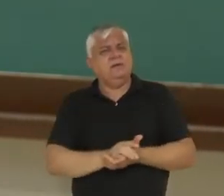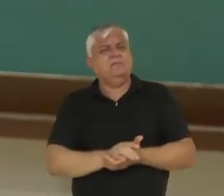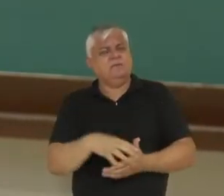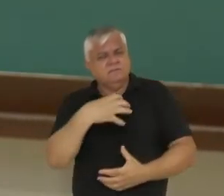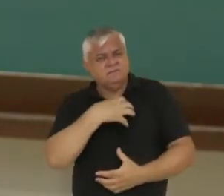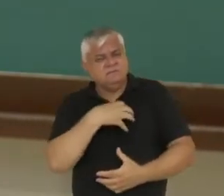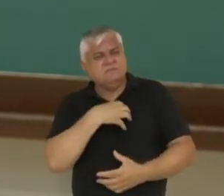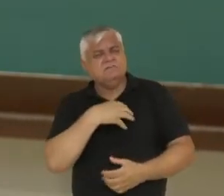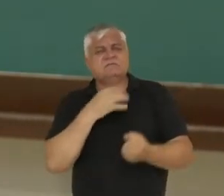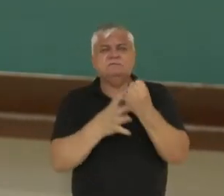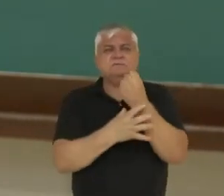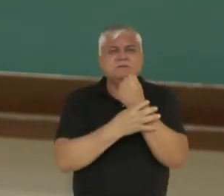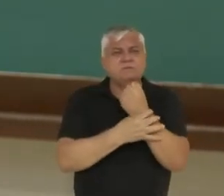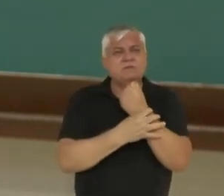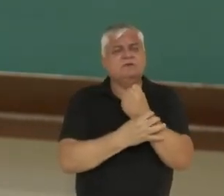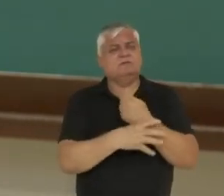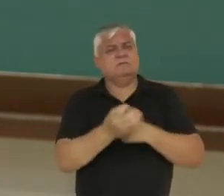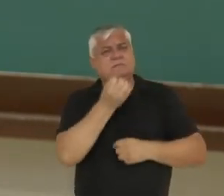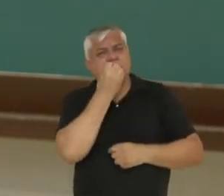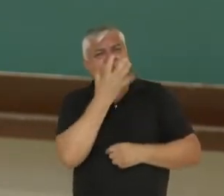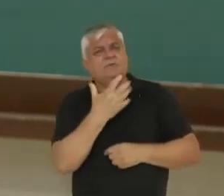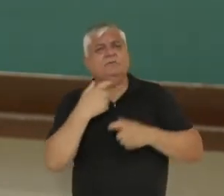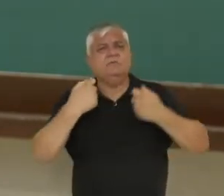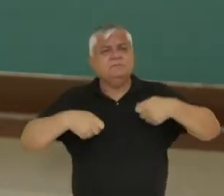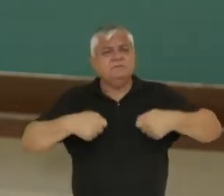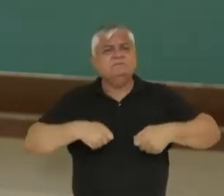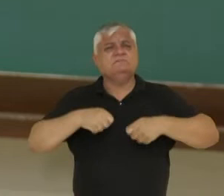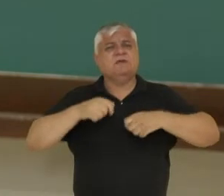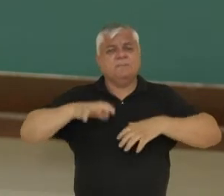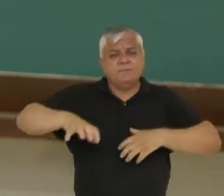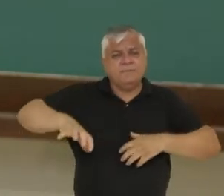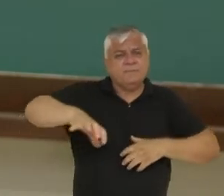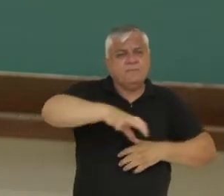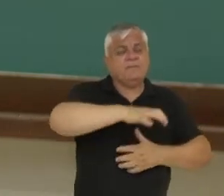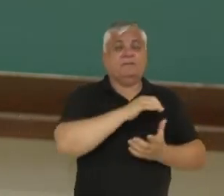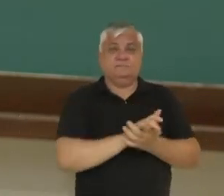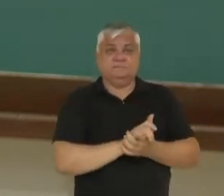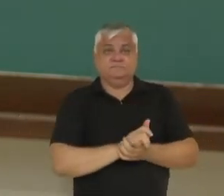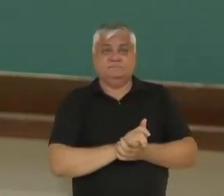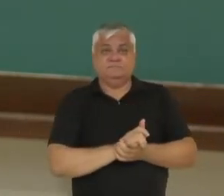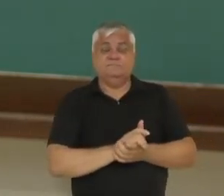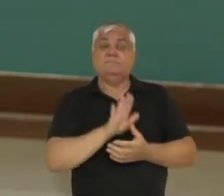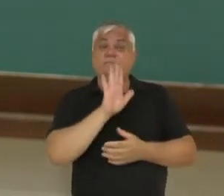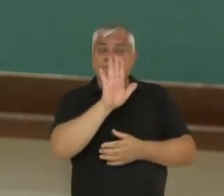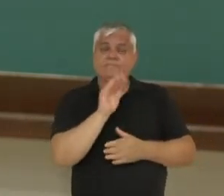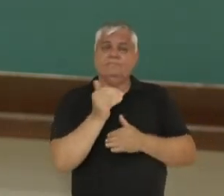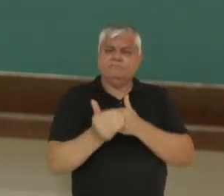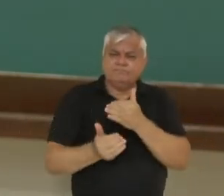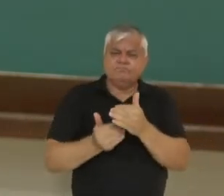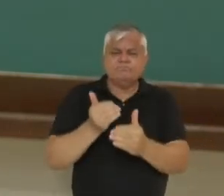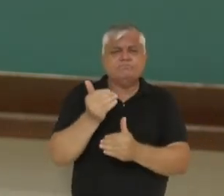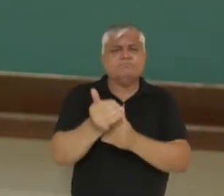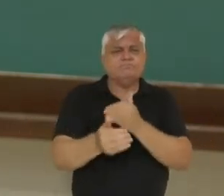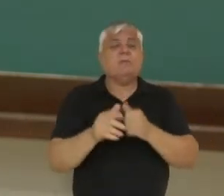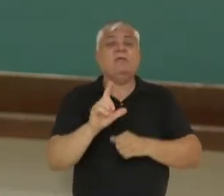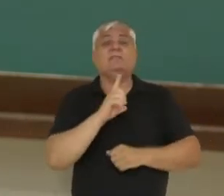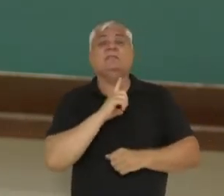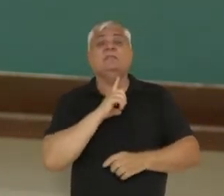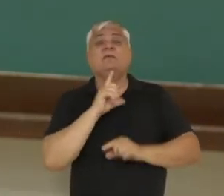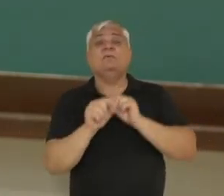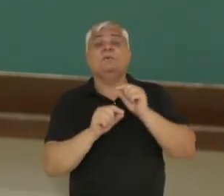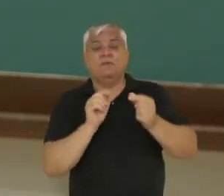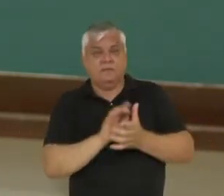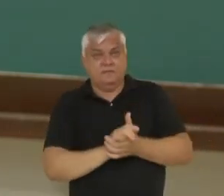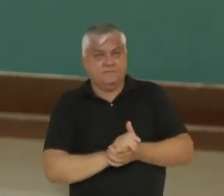bem-estar tão almejado para as pessoas que vivem nos mais variados lugares. E essa benfeitoria, logicamente, tem como